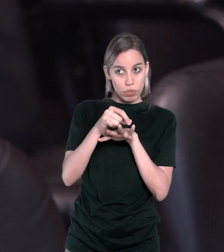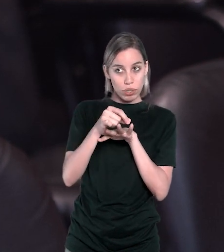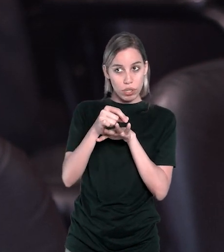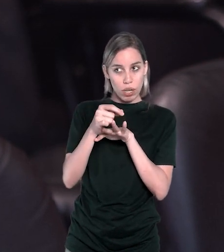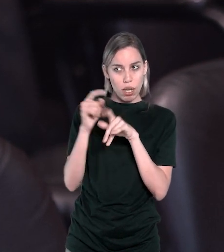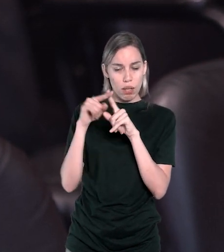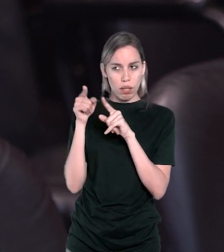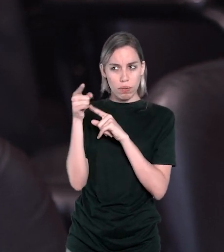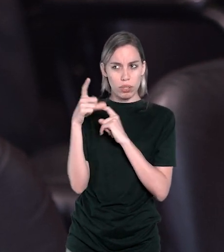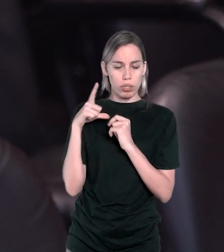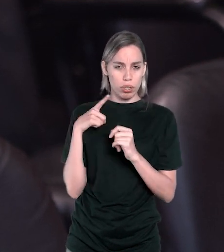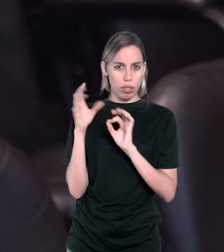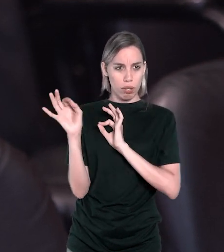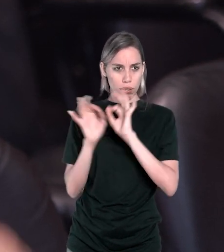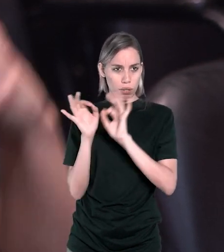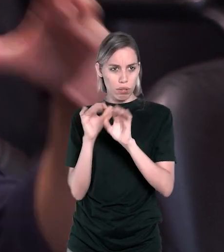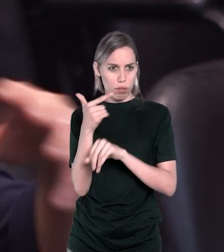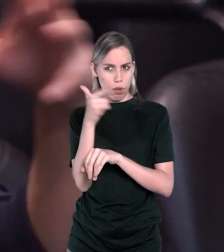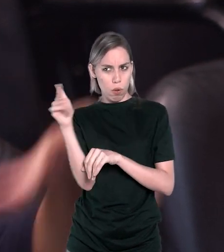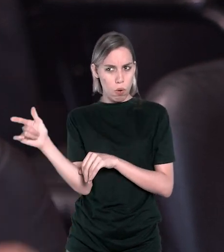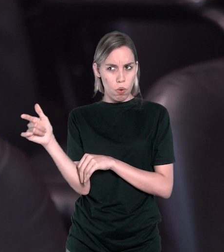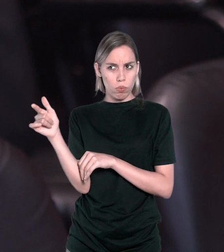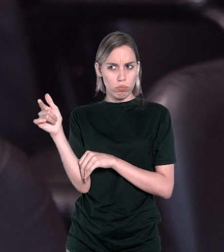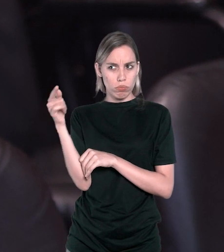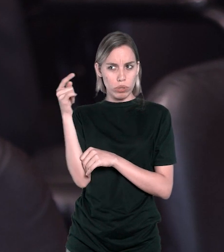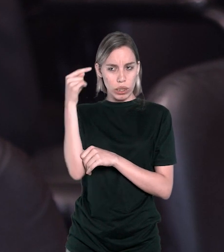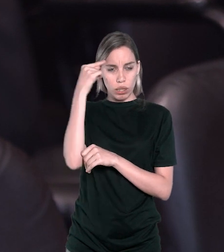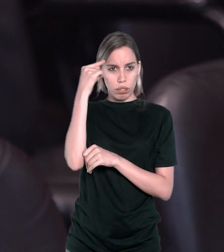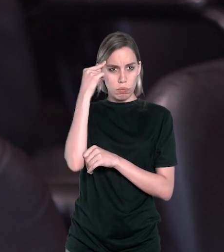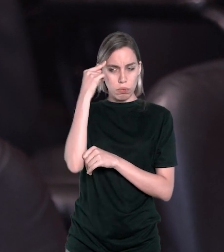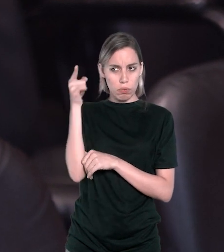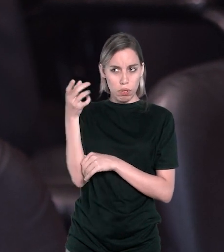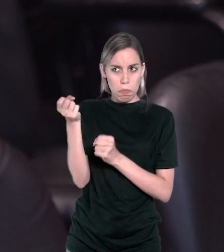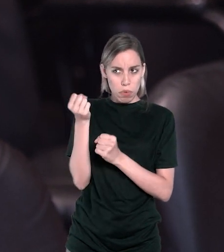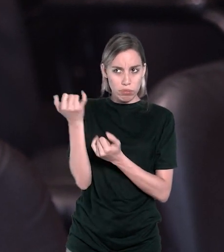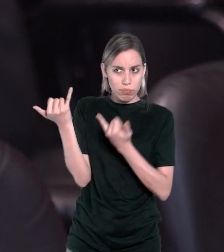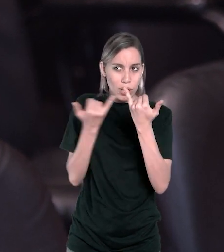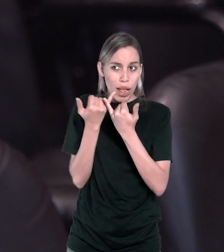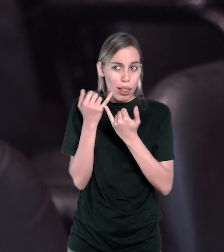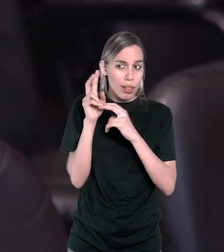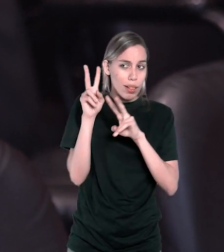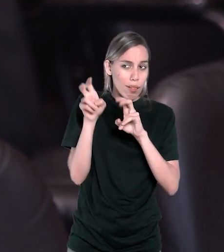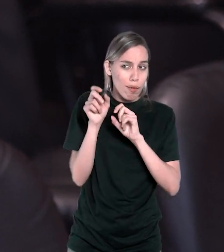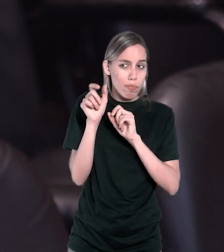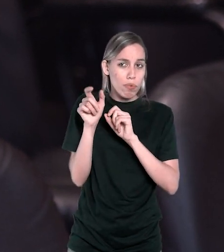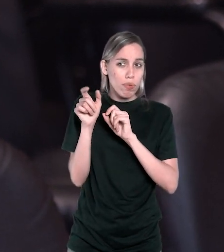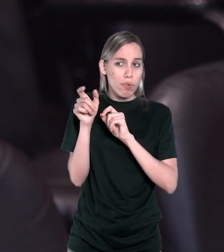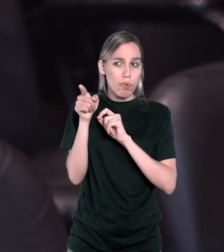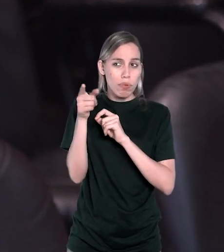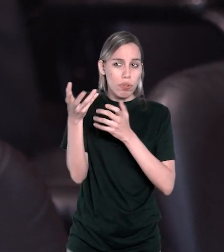mas você tem outros projetos na cabeça. Pode falar um pouquinho mais do que vem aí pela